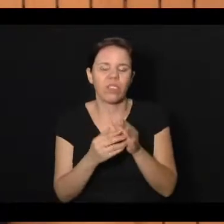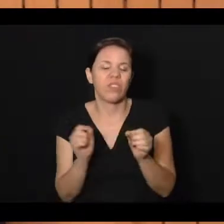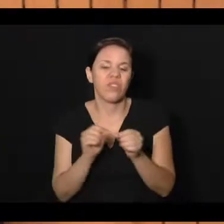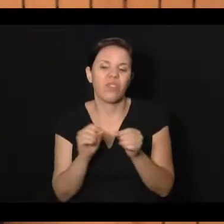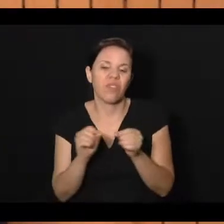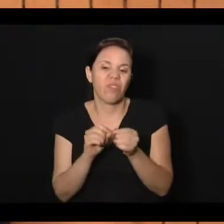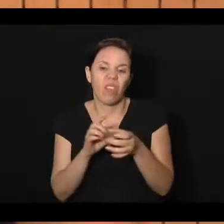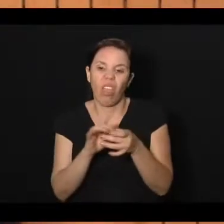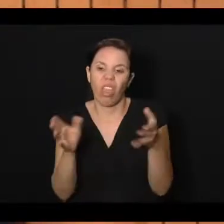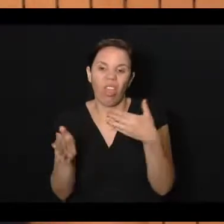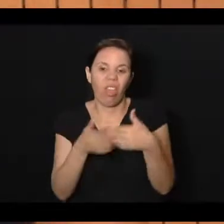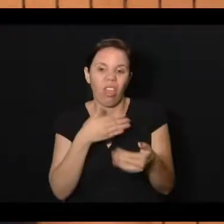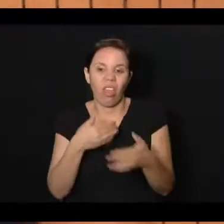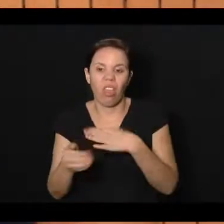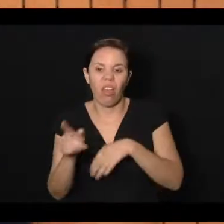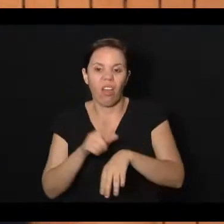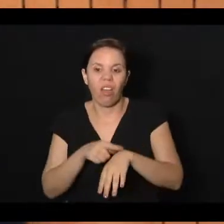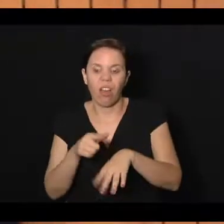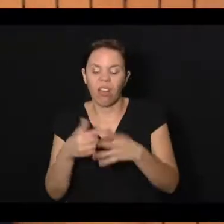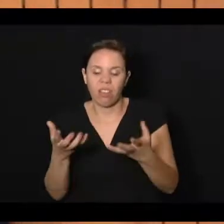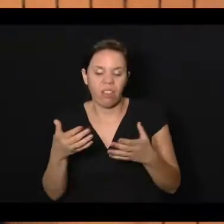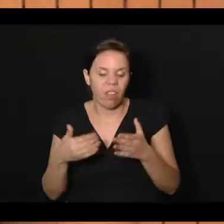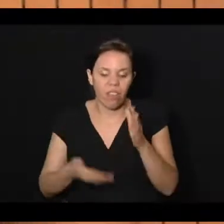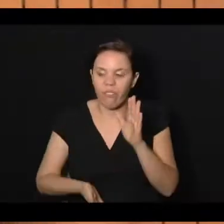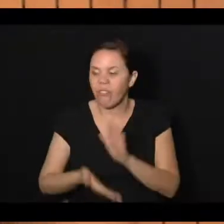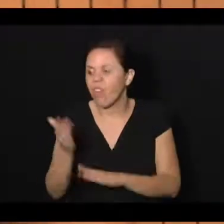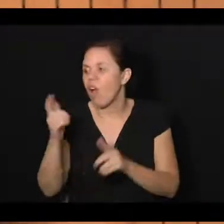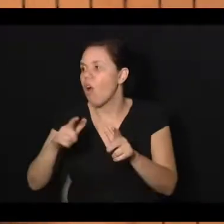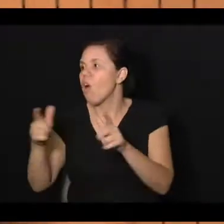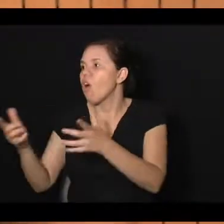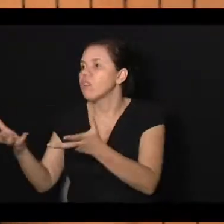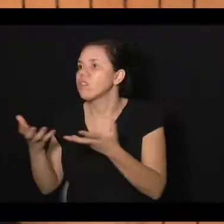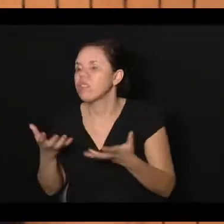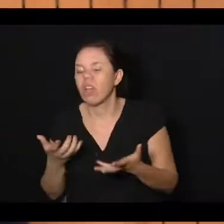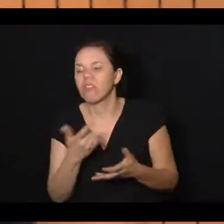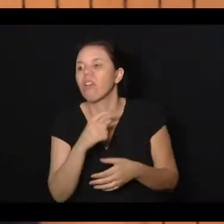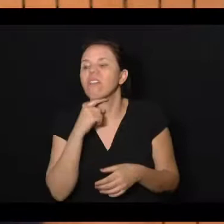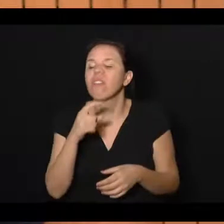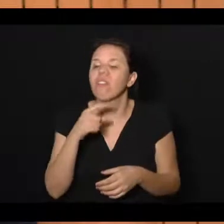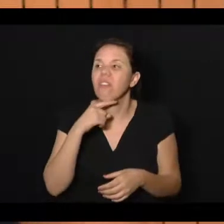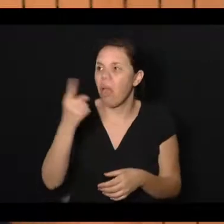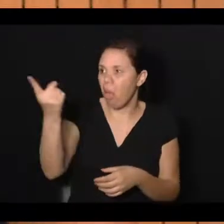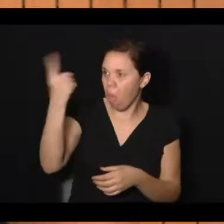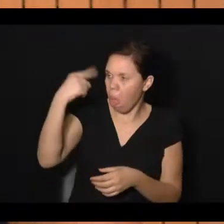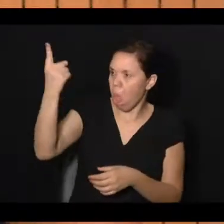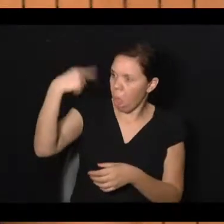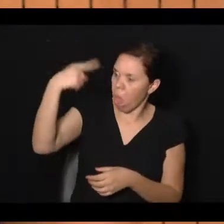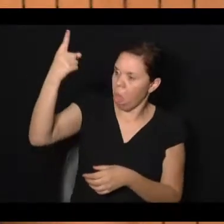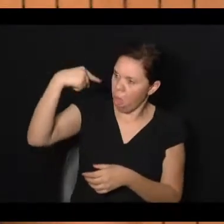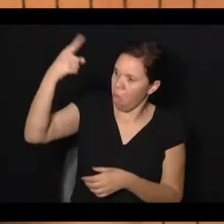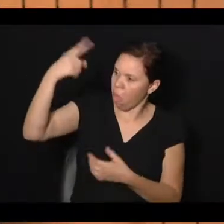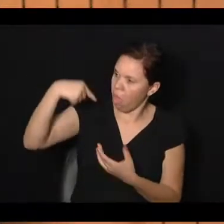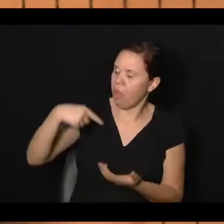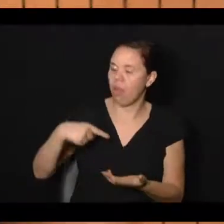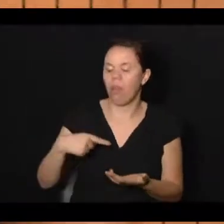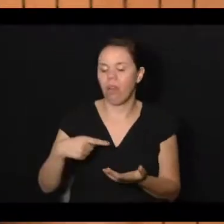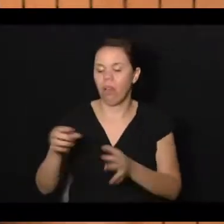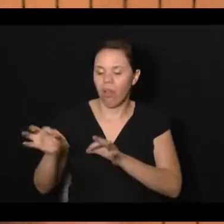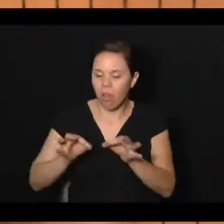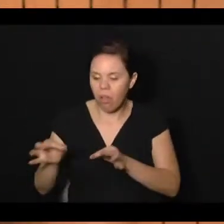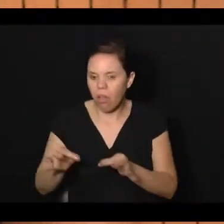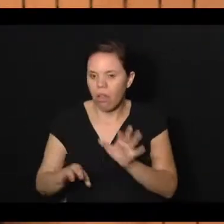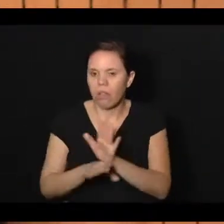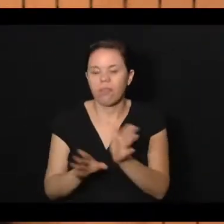quer levanta hora que quer ela vai aonde ela quer não tem ninguém impondo limites daquela pessoa então essa pseudo